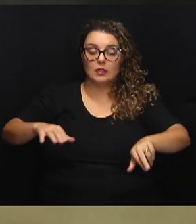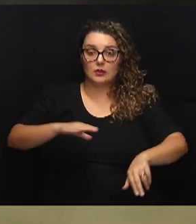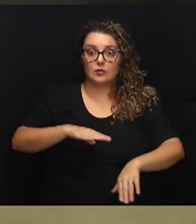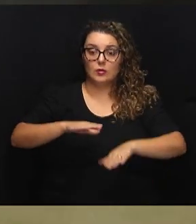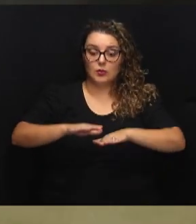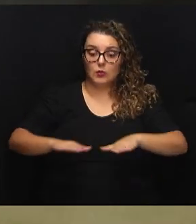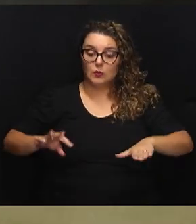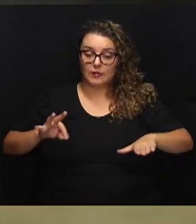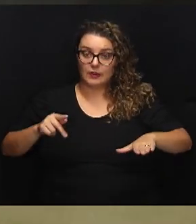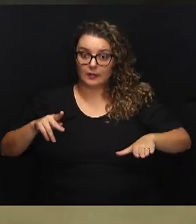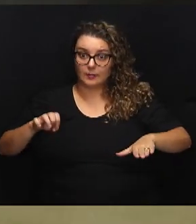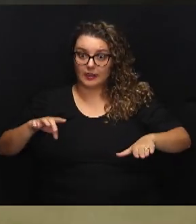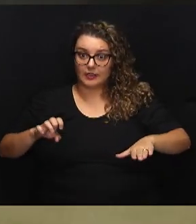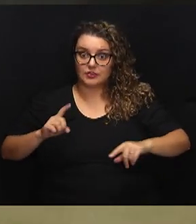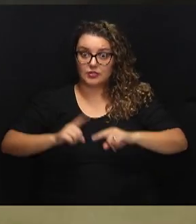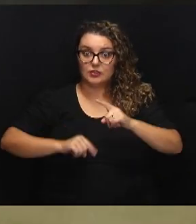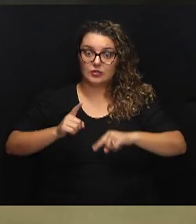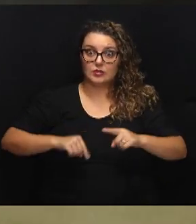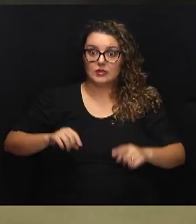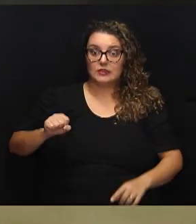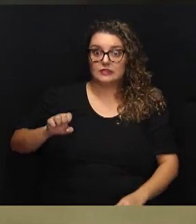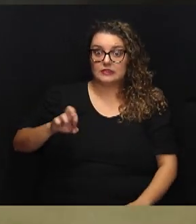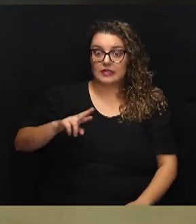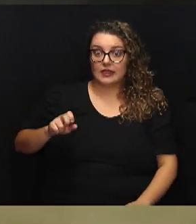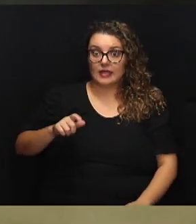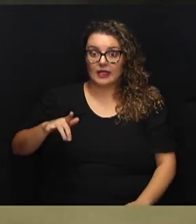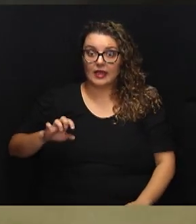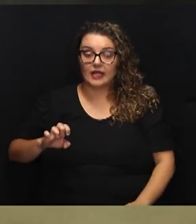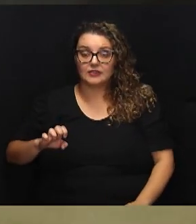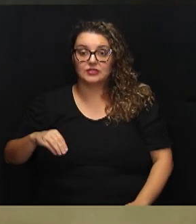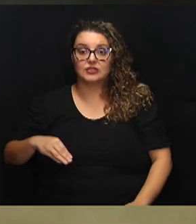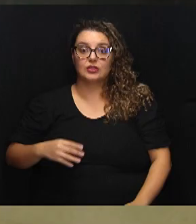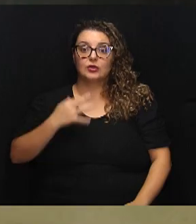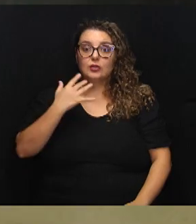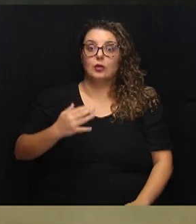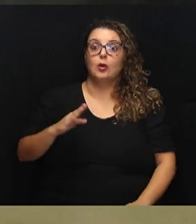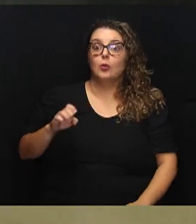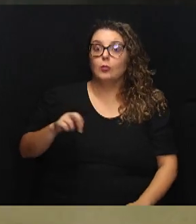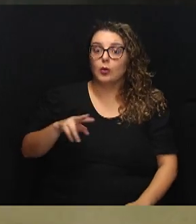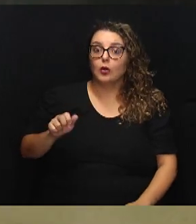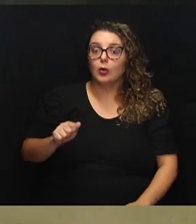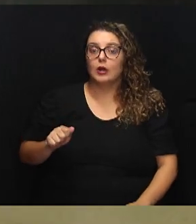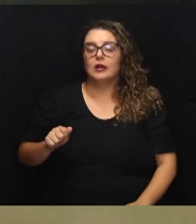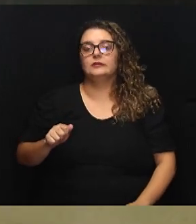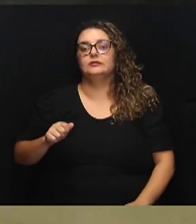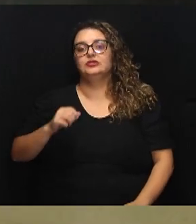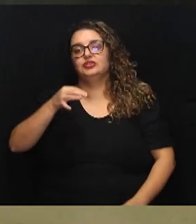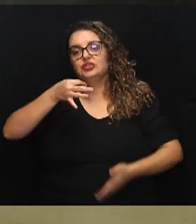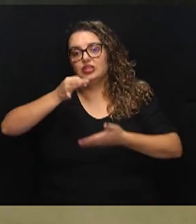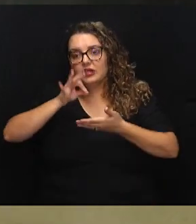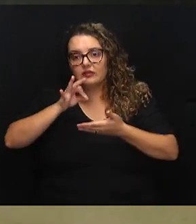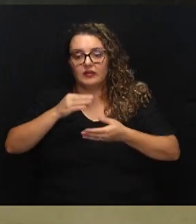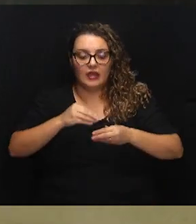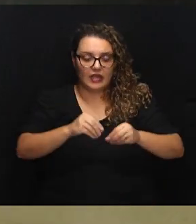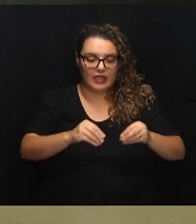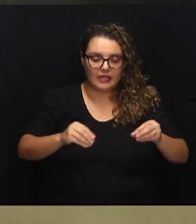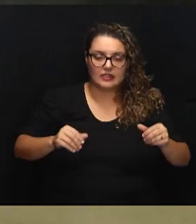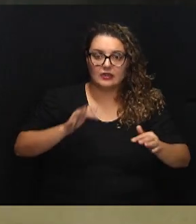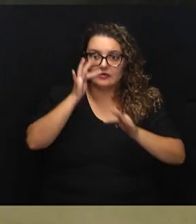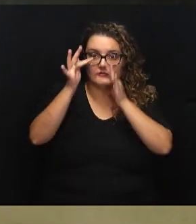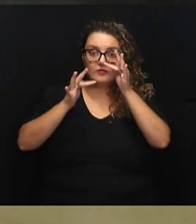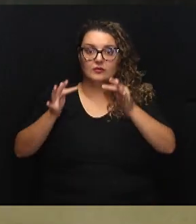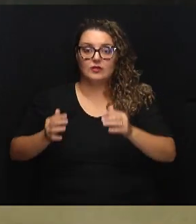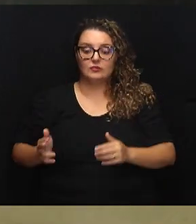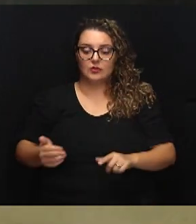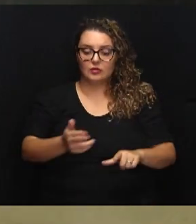são feitos com materiais como serragem colorida, borra de café, areia, flores e outros, formando desenhos que